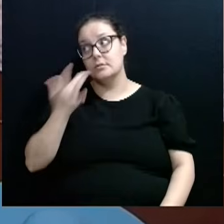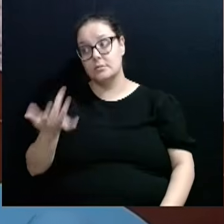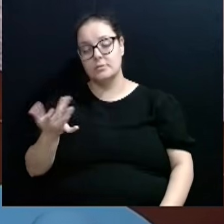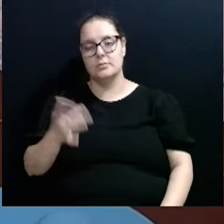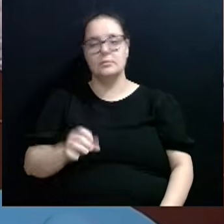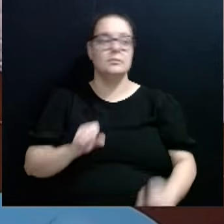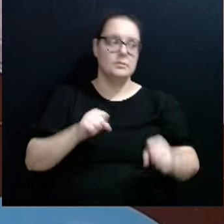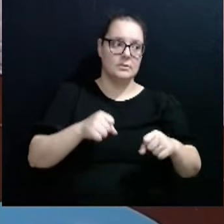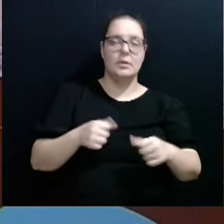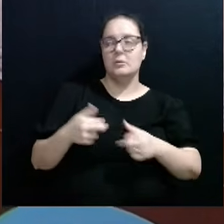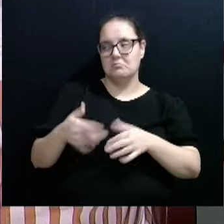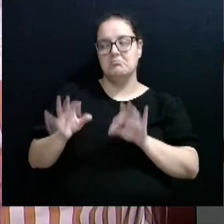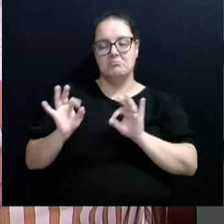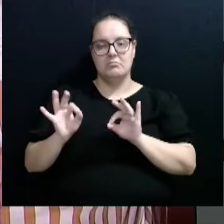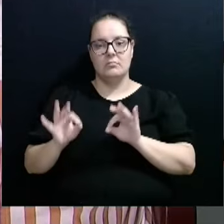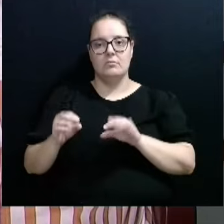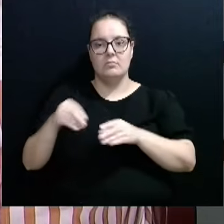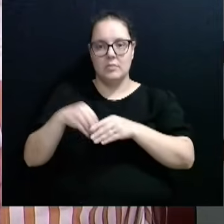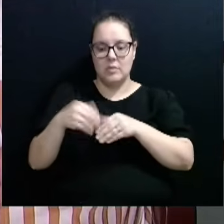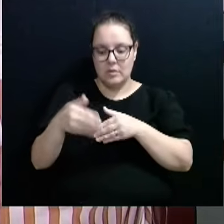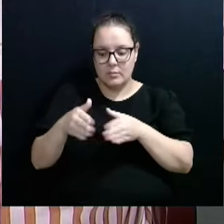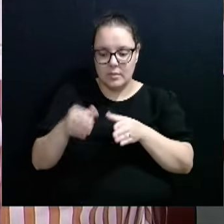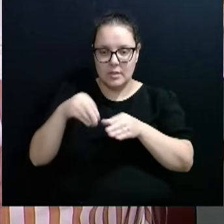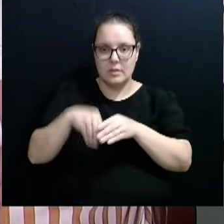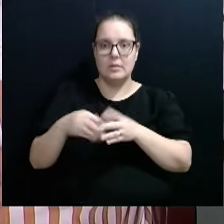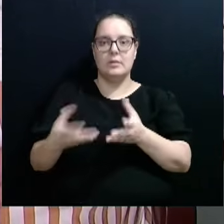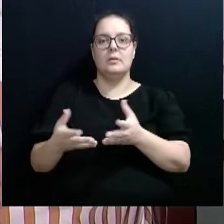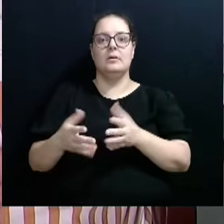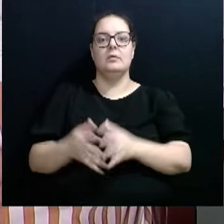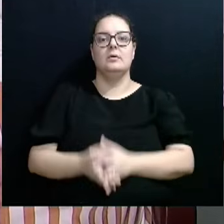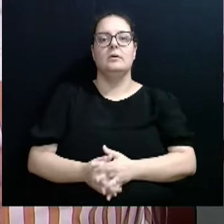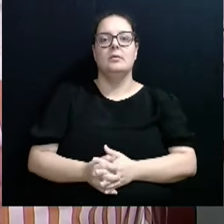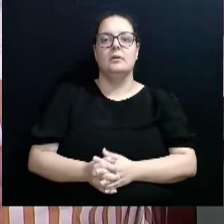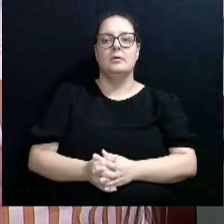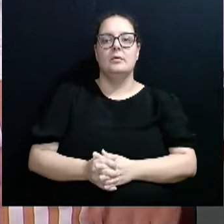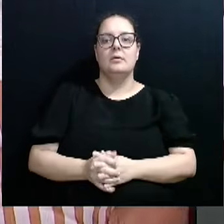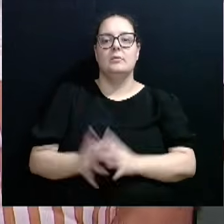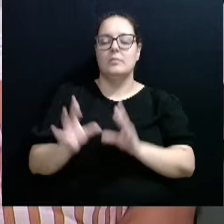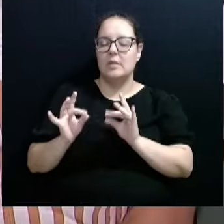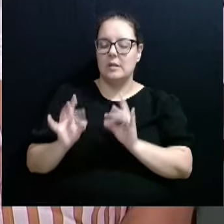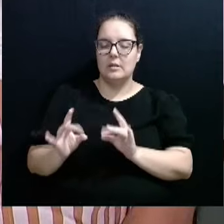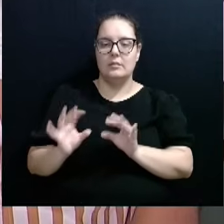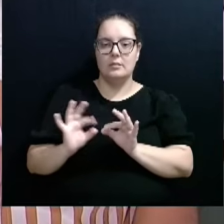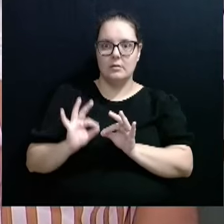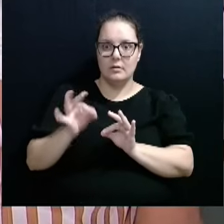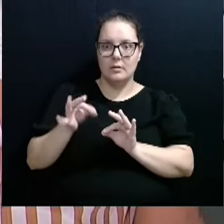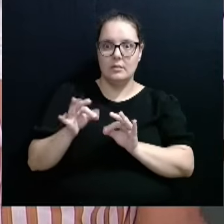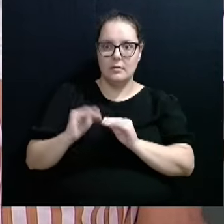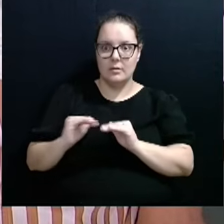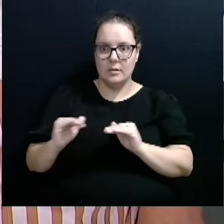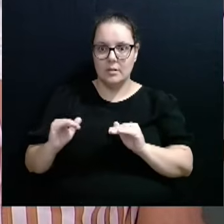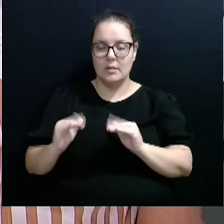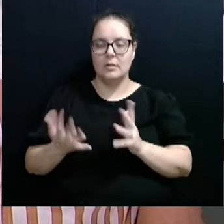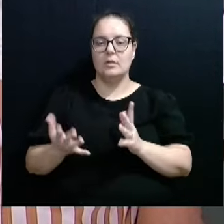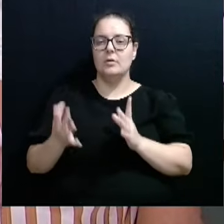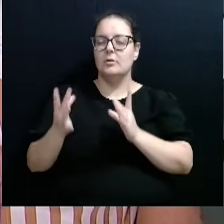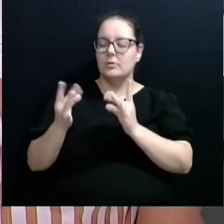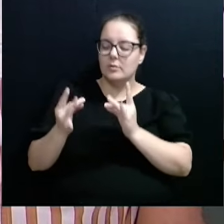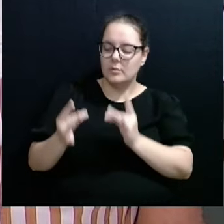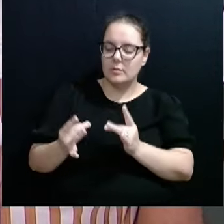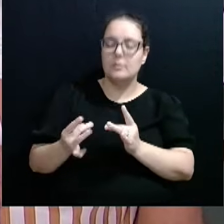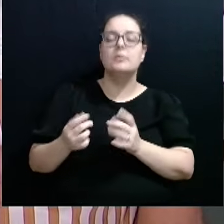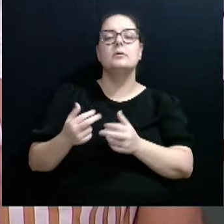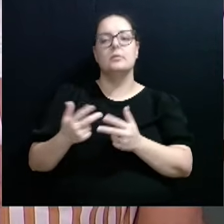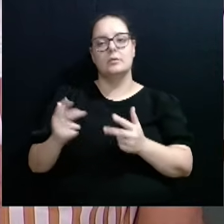Mas estava dentro de uma caixinha japonesa, pequenininha, lá dentro, no fundinho, sabe? Sim. Então, essas coisas acontecem, essas histórias.